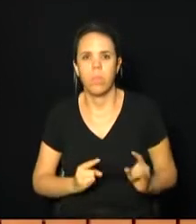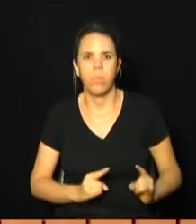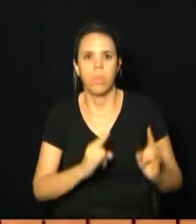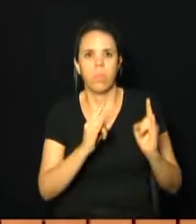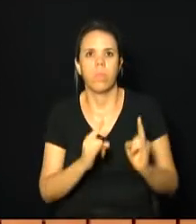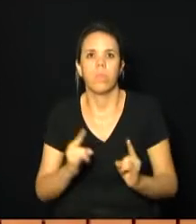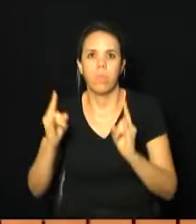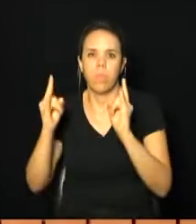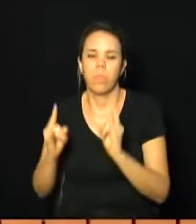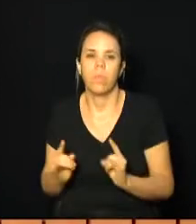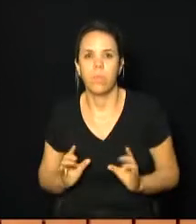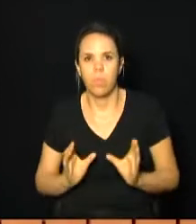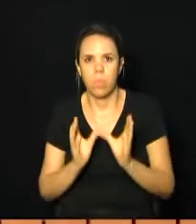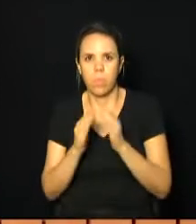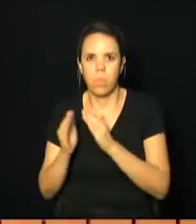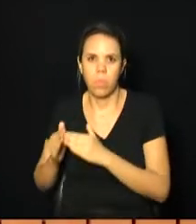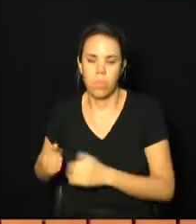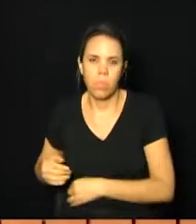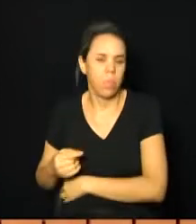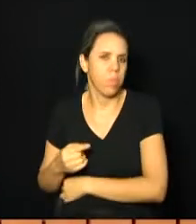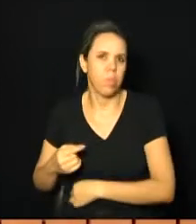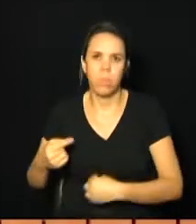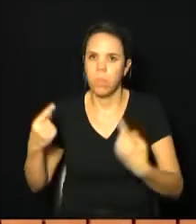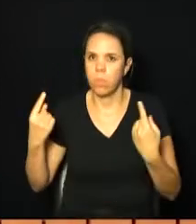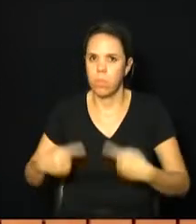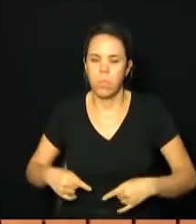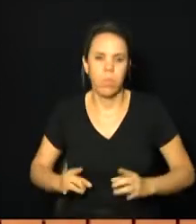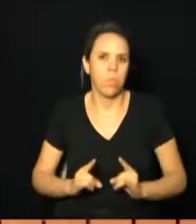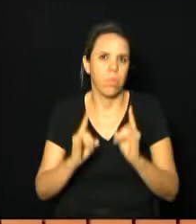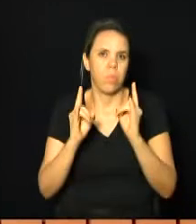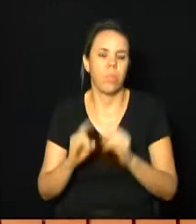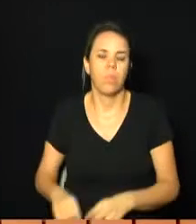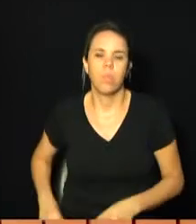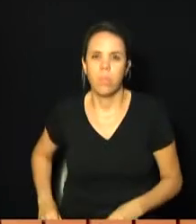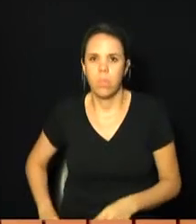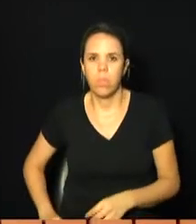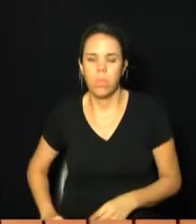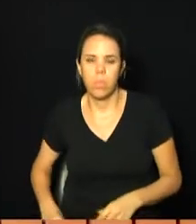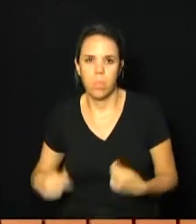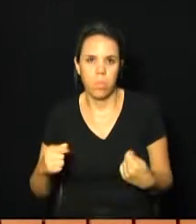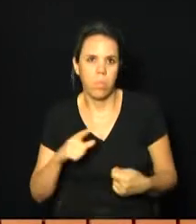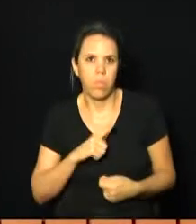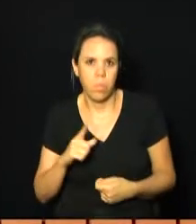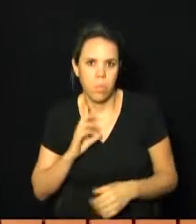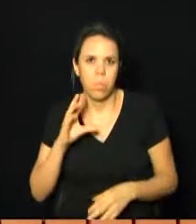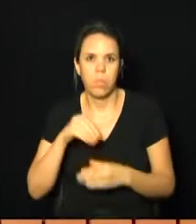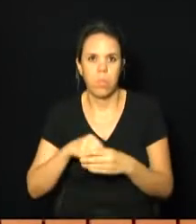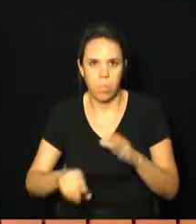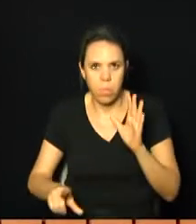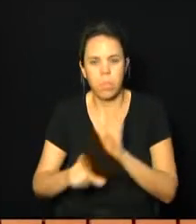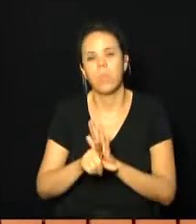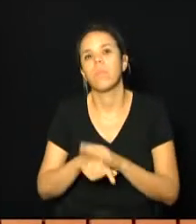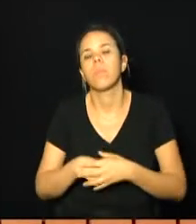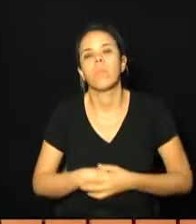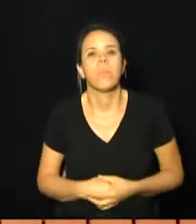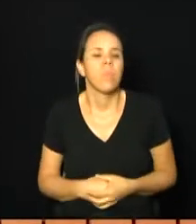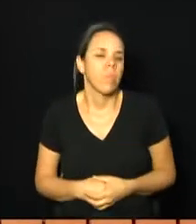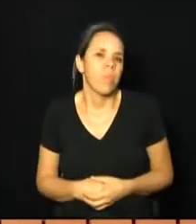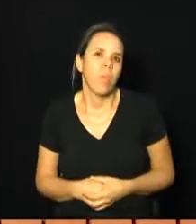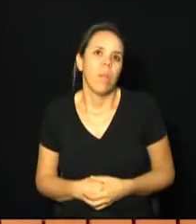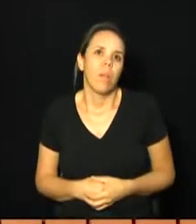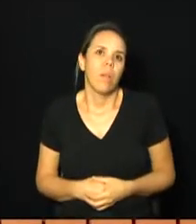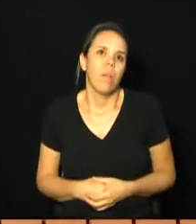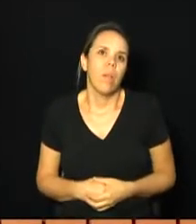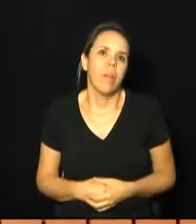condomínios, a gente não é contra os condomínios, desde que seja dentro da lei, né?